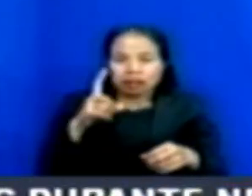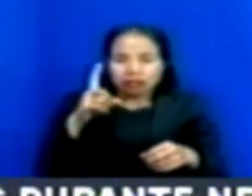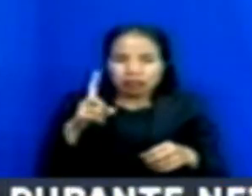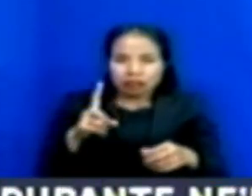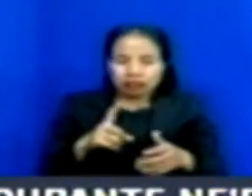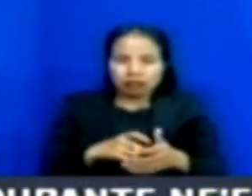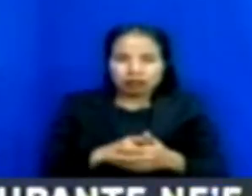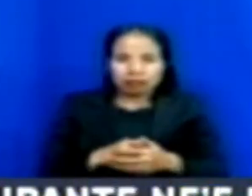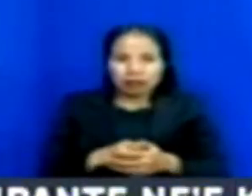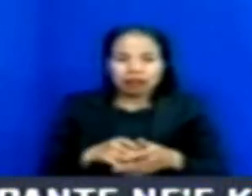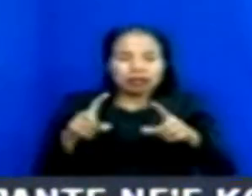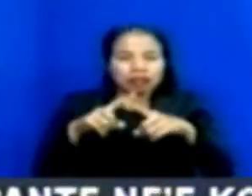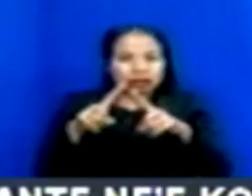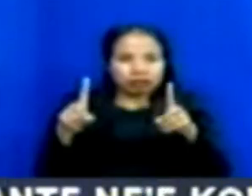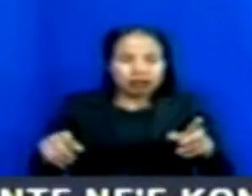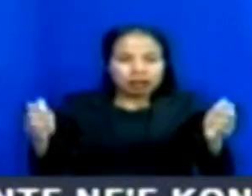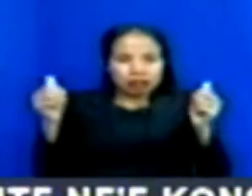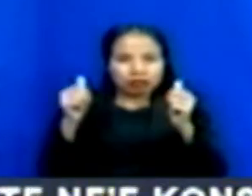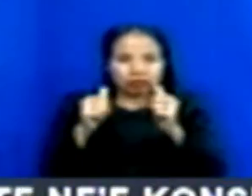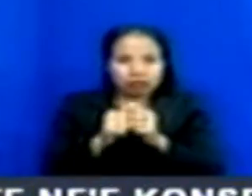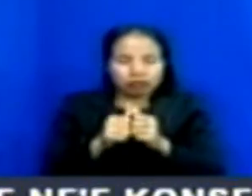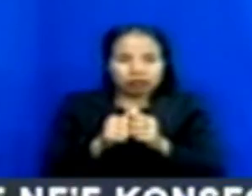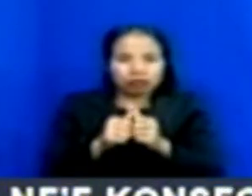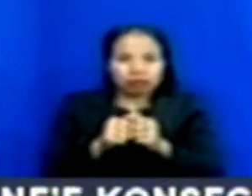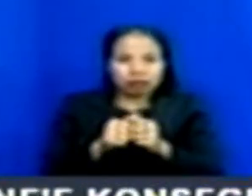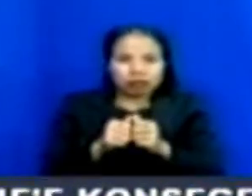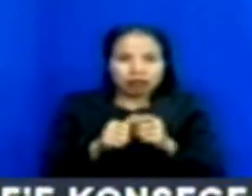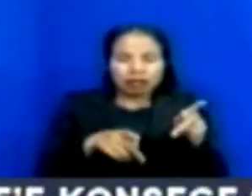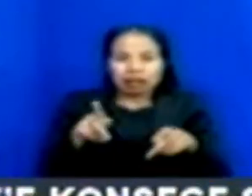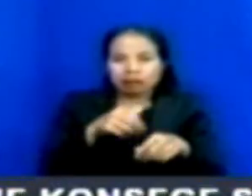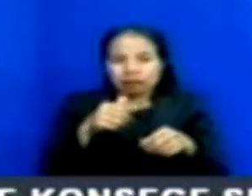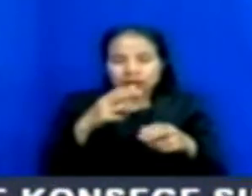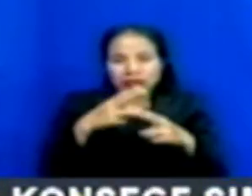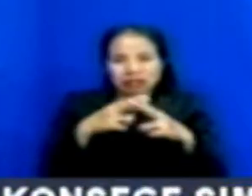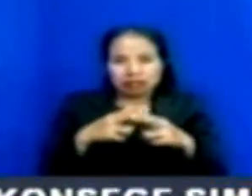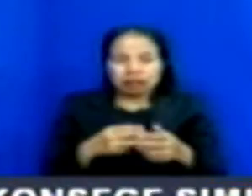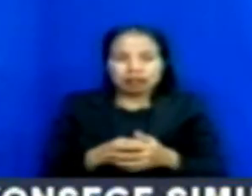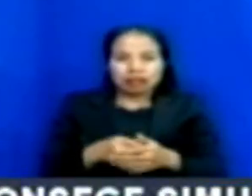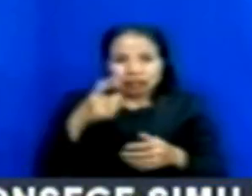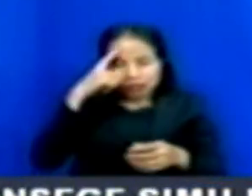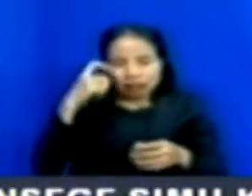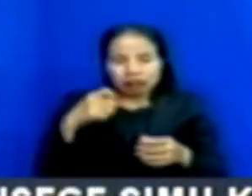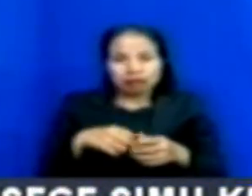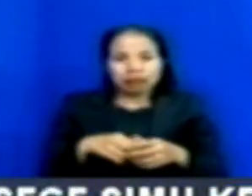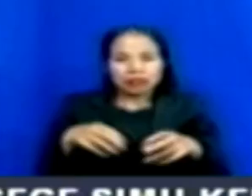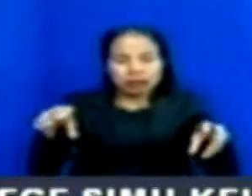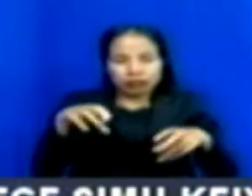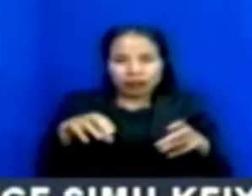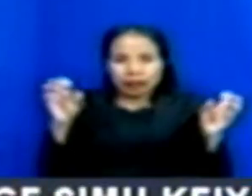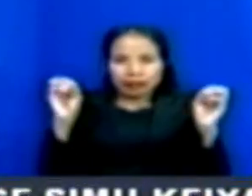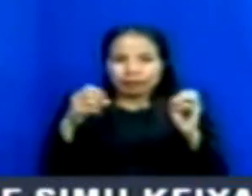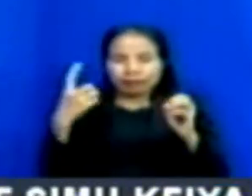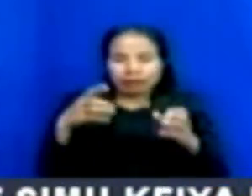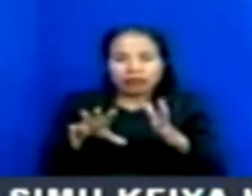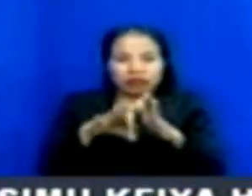nia lahan esang ho identidade sirseluk. Tamba identidade ida ne sistema identidade unika ida ne, nia se